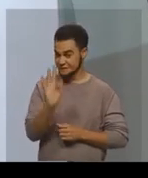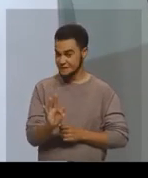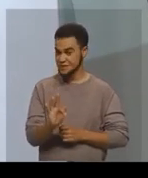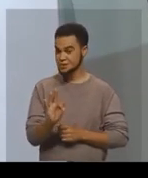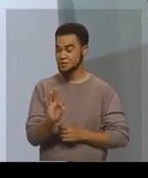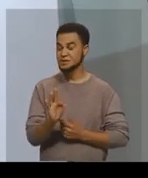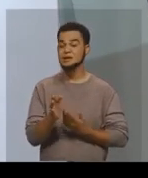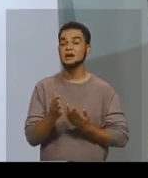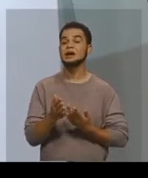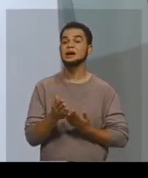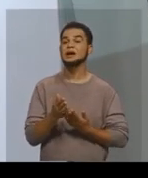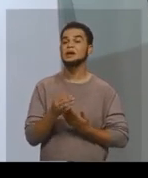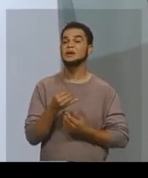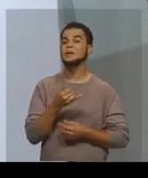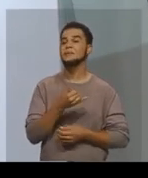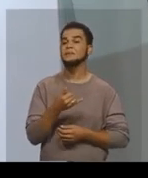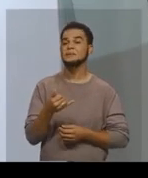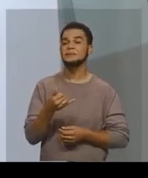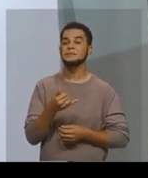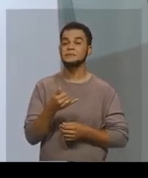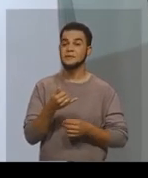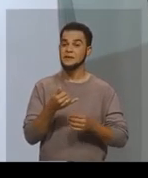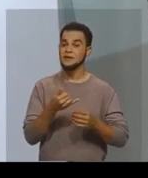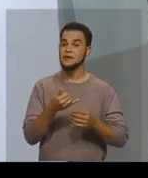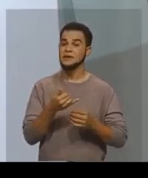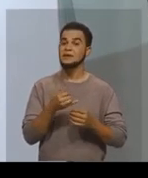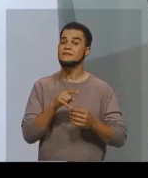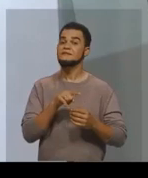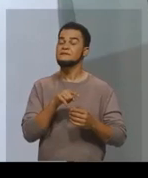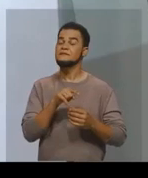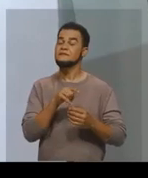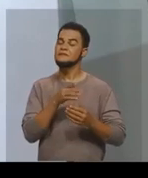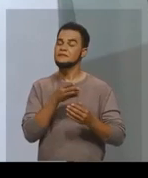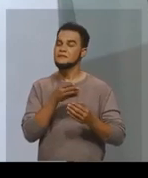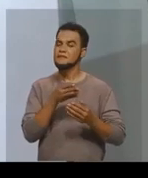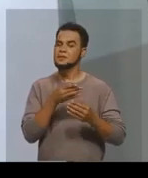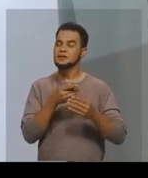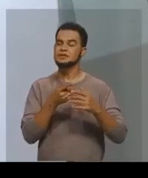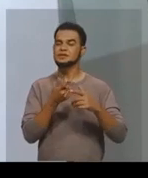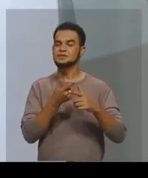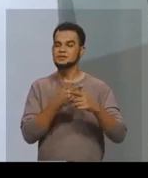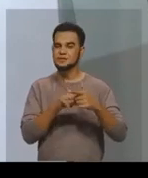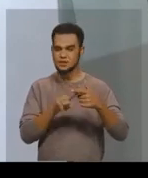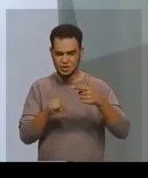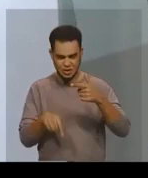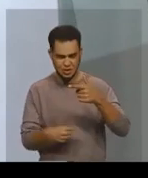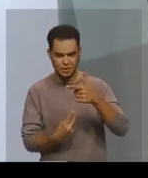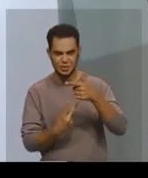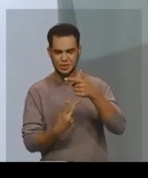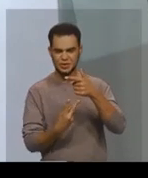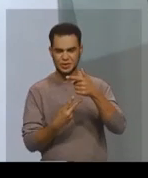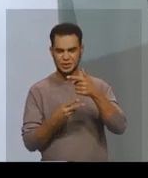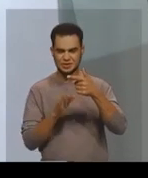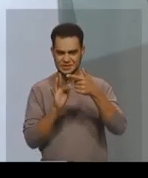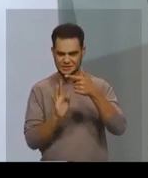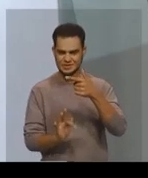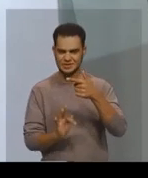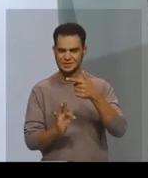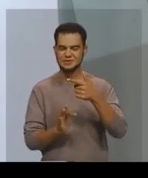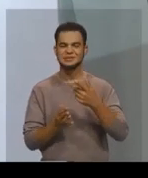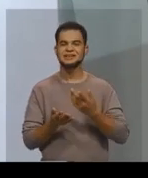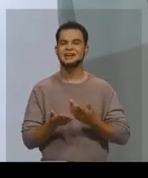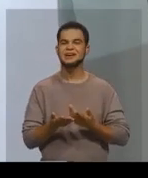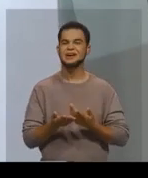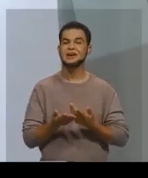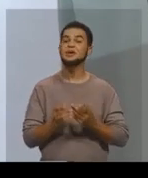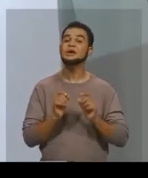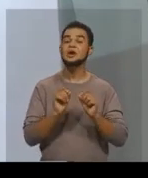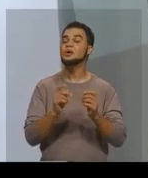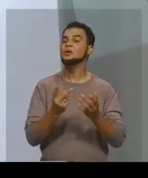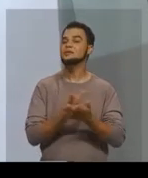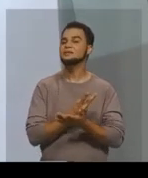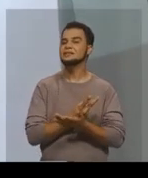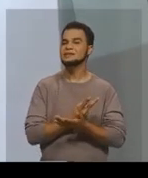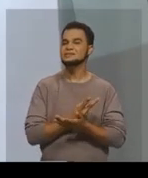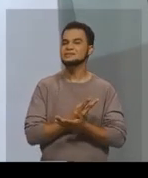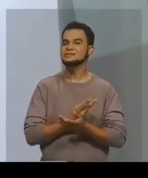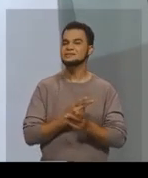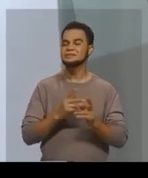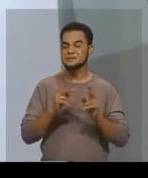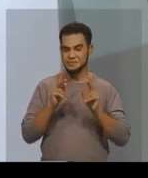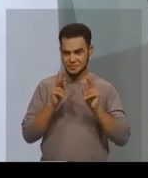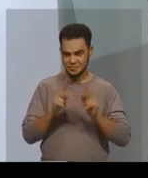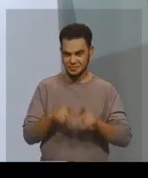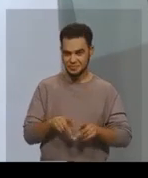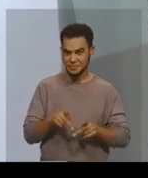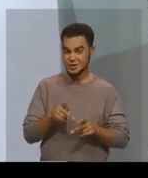fatorial. Aí a pessoa vai lá, empolga, desenvolve o fatorial, corta, mas esquece que tem